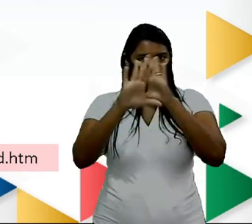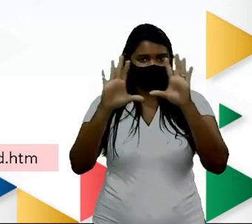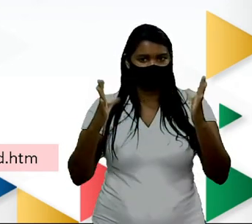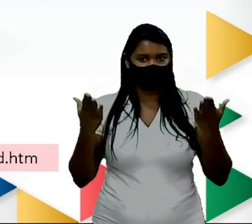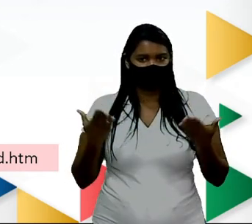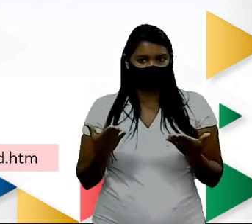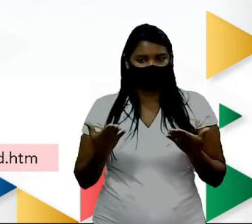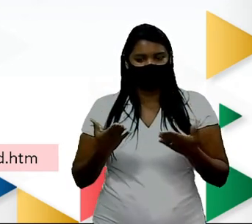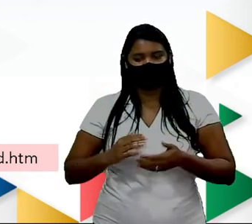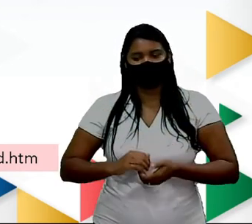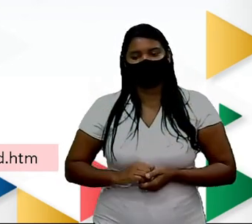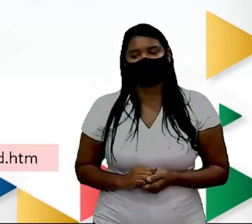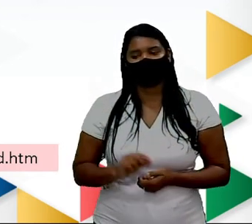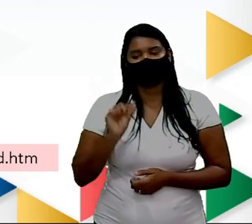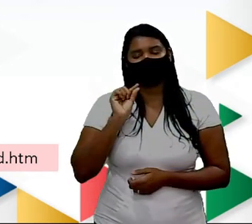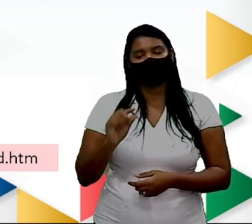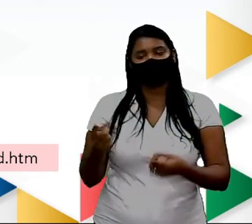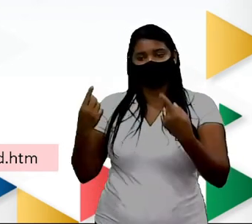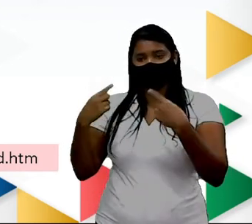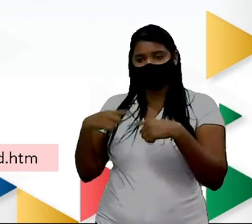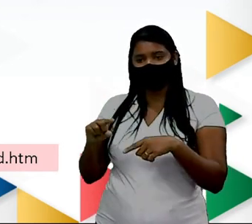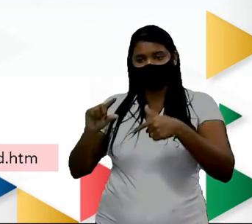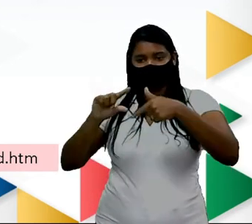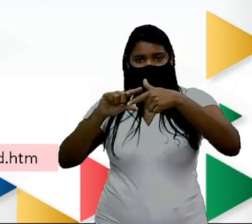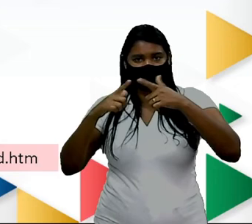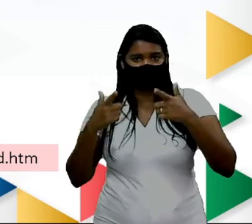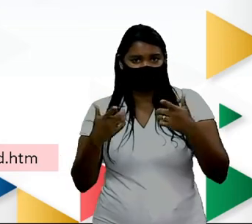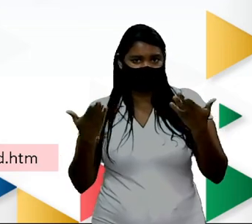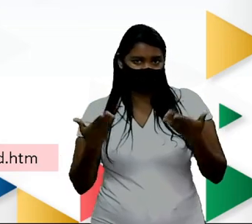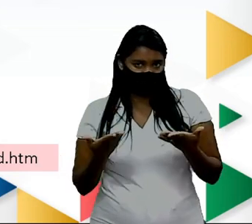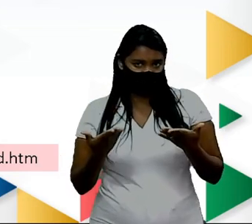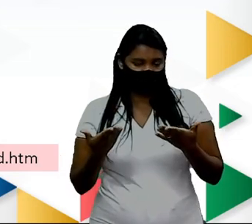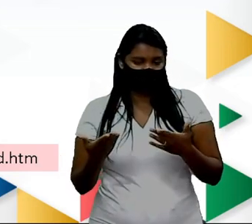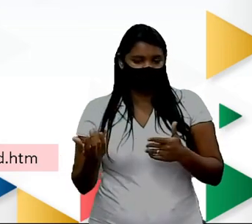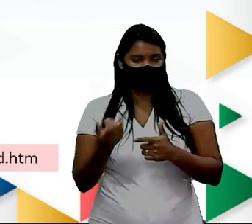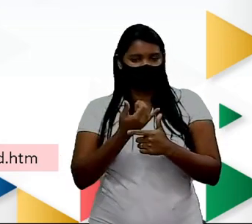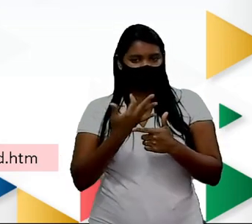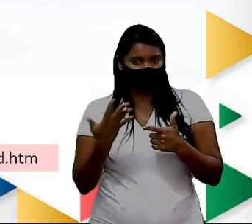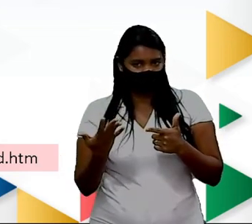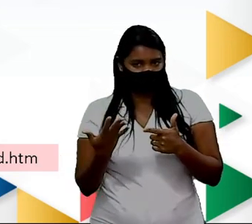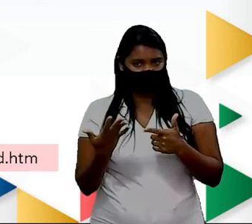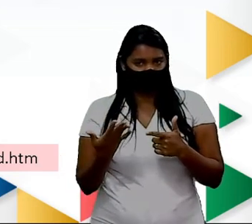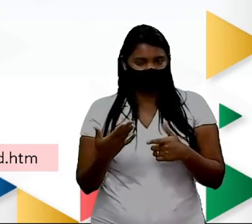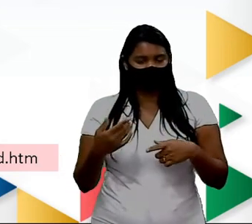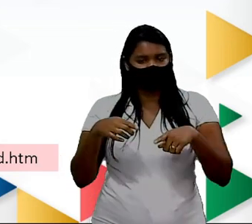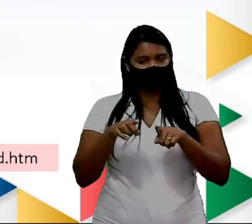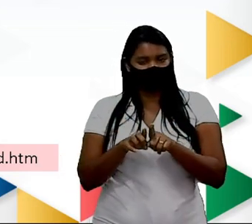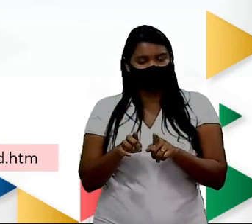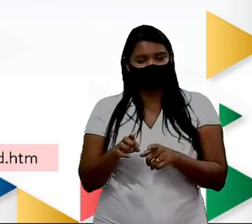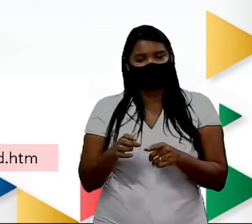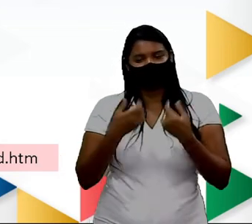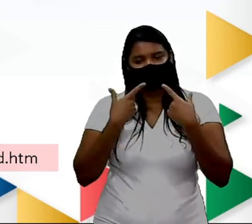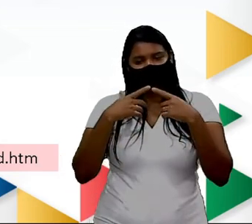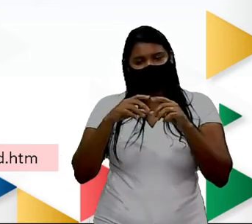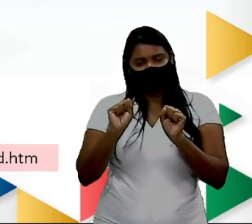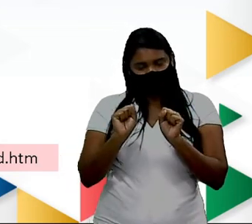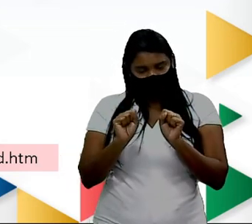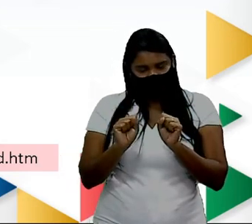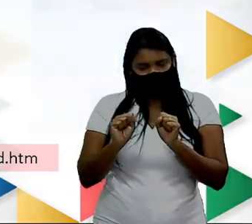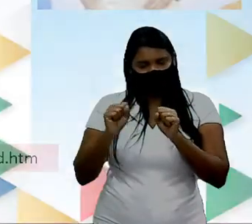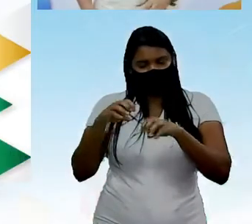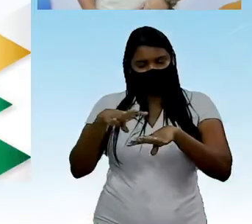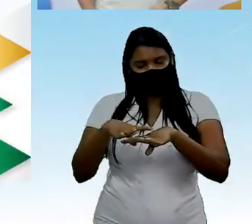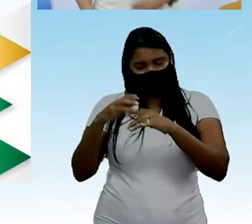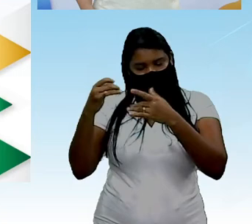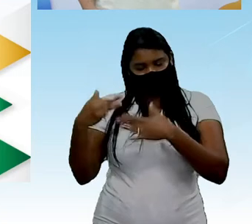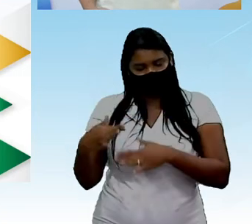briga nem com quem defende a geometria, nem quem defende a álgebra, tá bom? Essa coisa tá junto, é linguagem, e aí a linguística vai provar